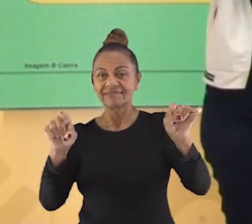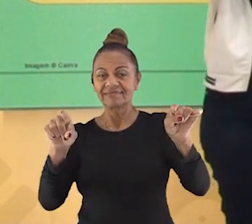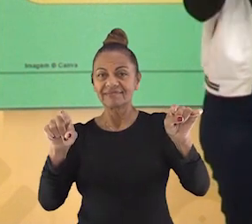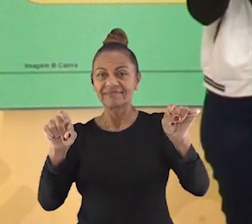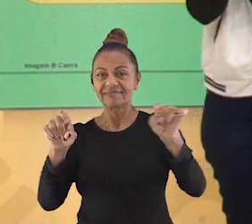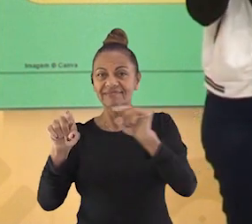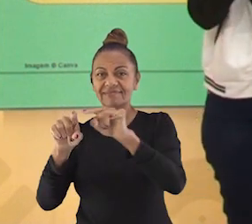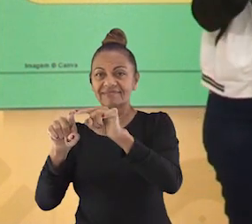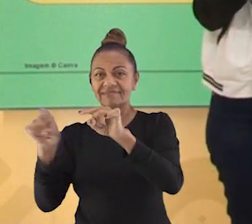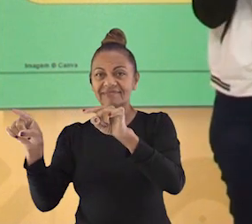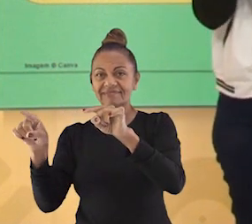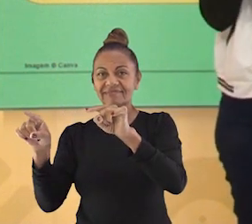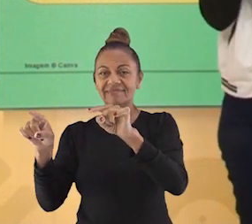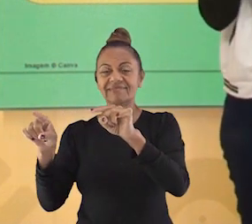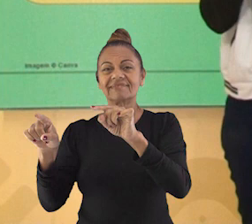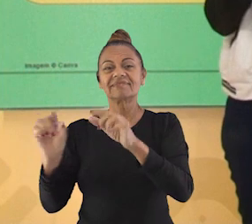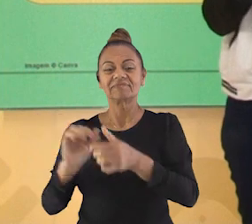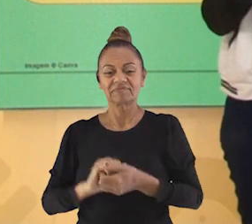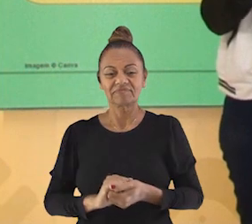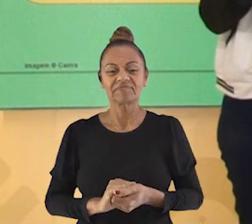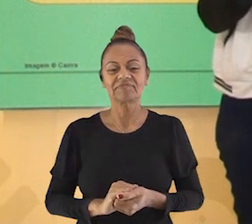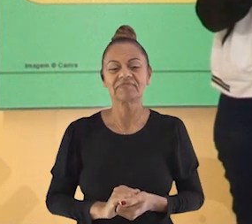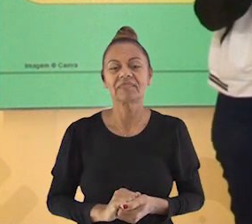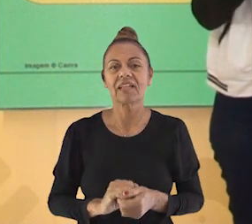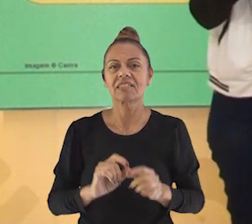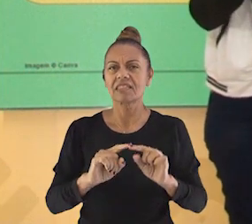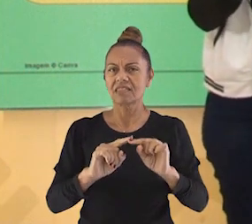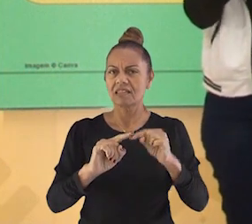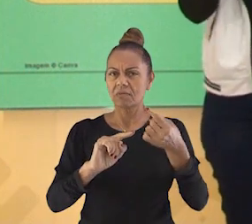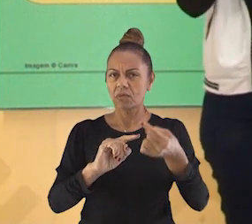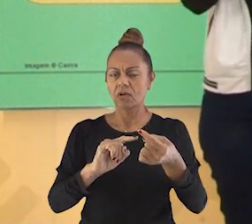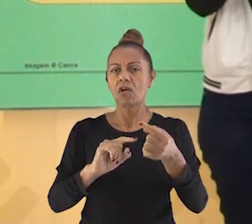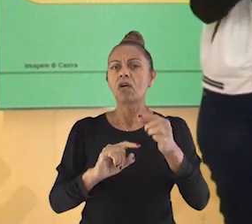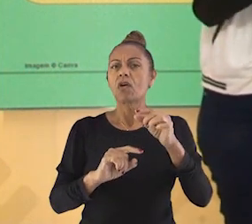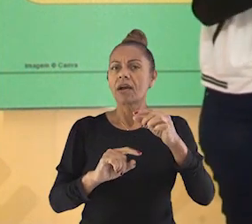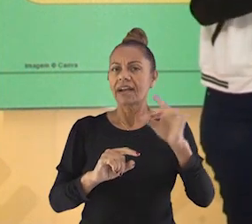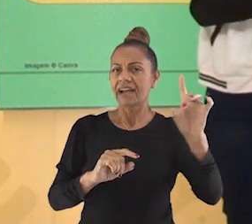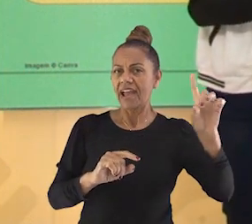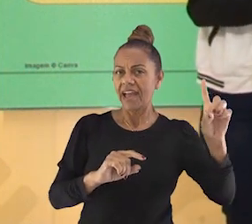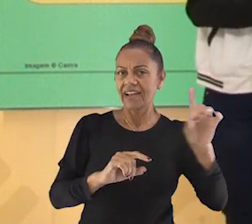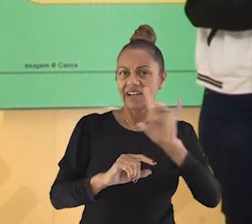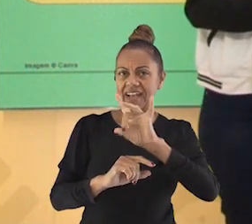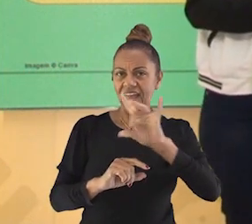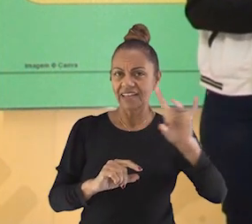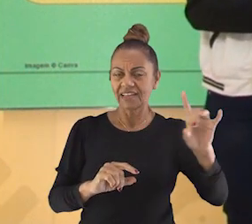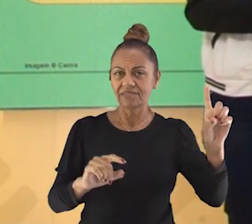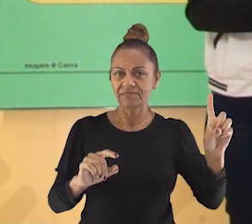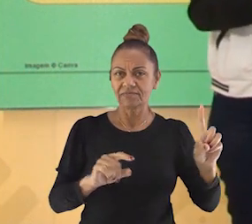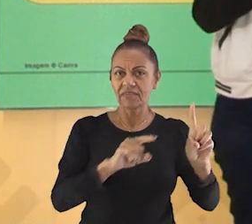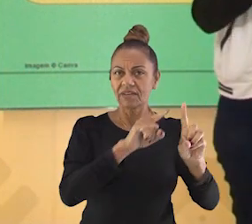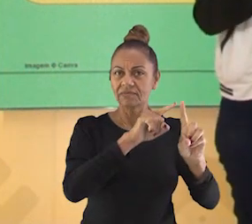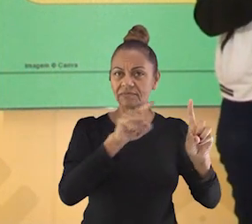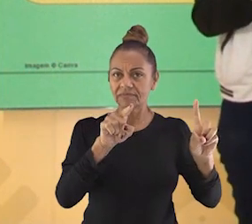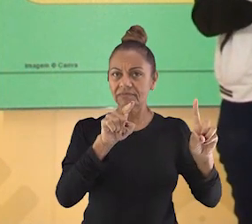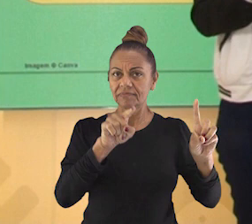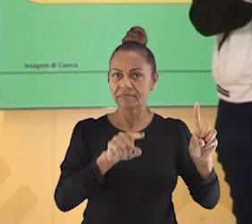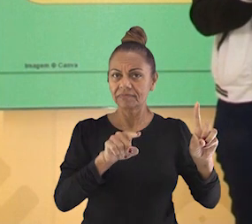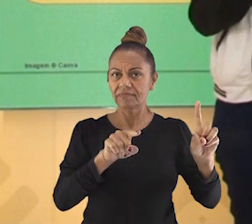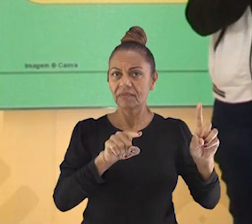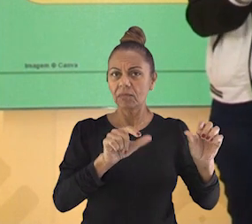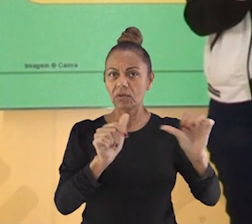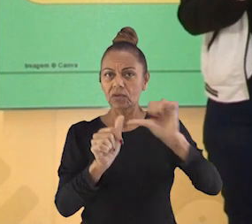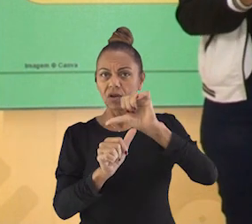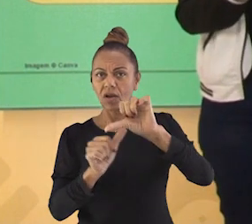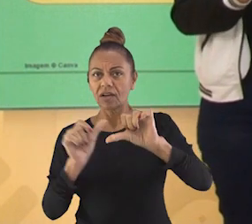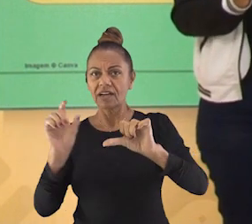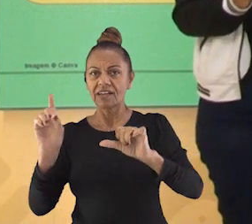na vertical. Depois de ligar 2 pontinhos, é a vez da outra pessoa que estiver jogando com você. A outra pessoa também